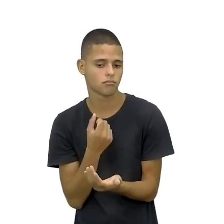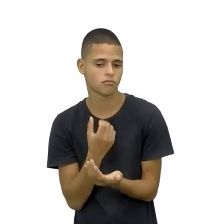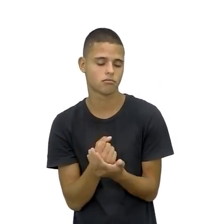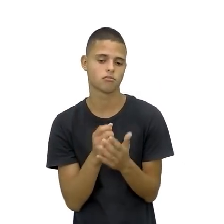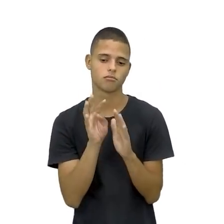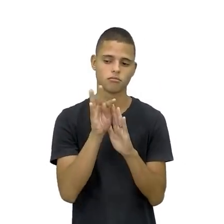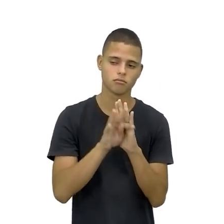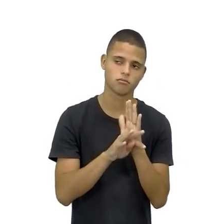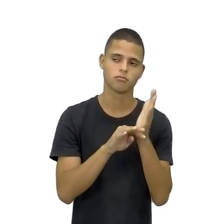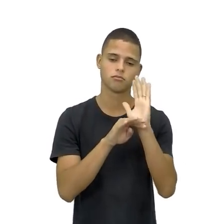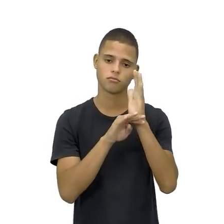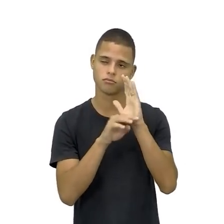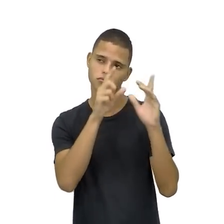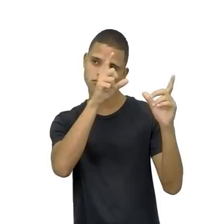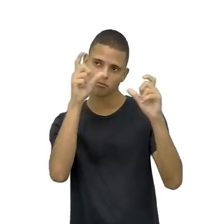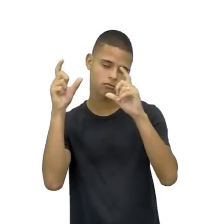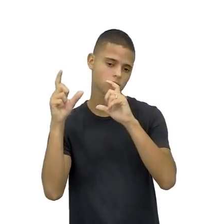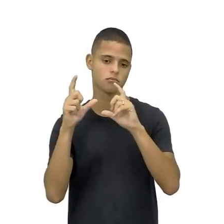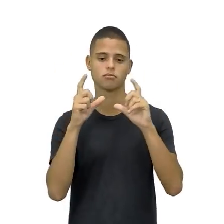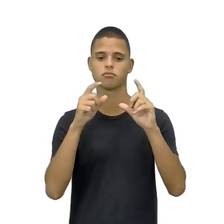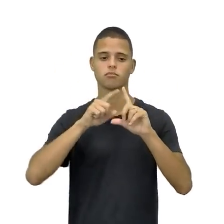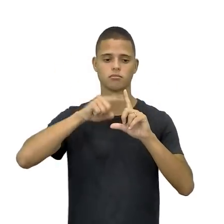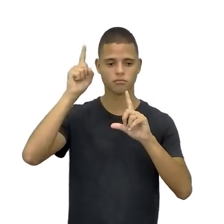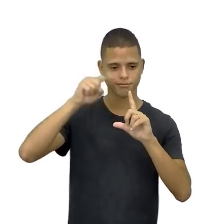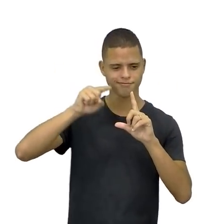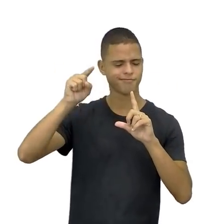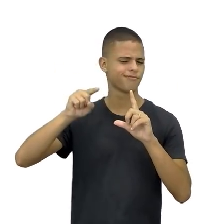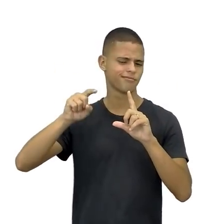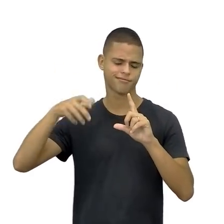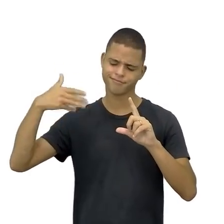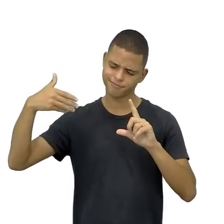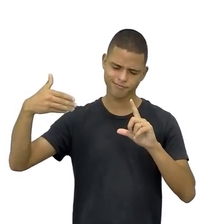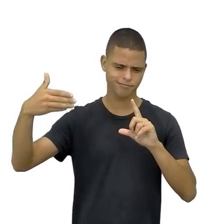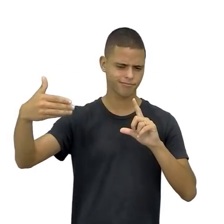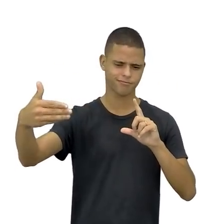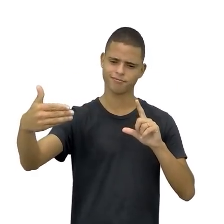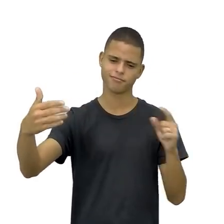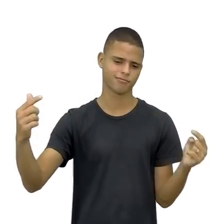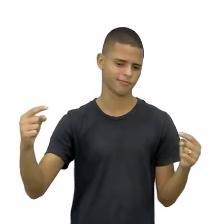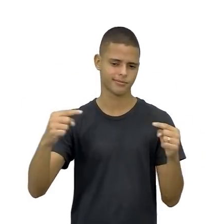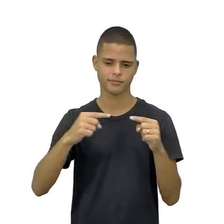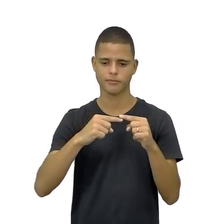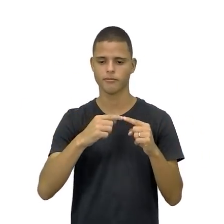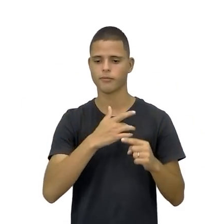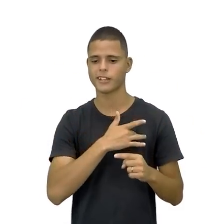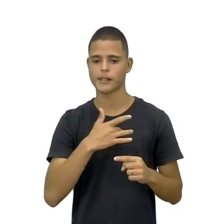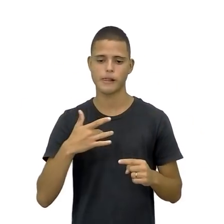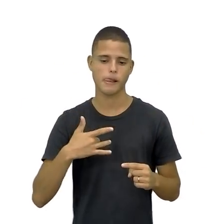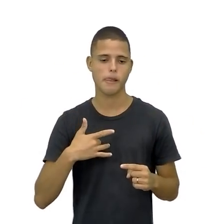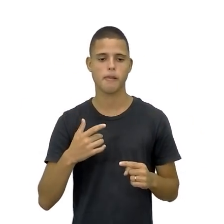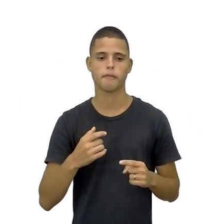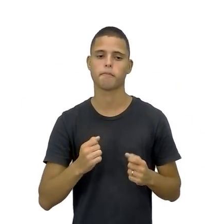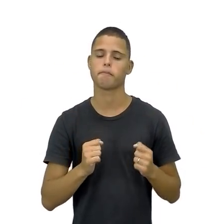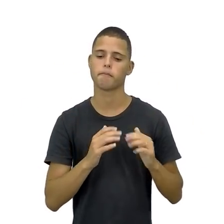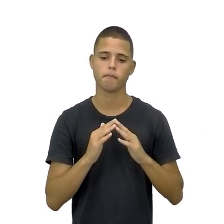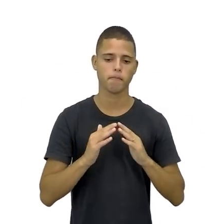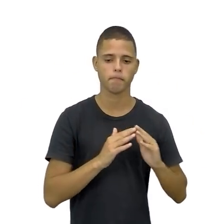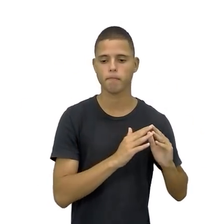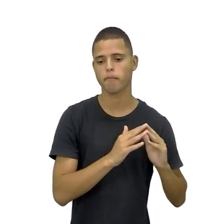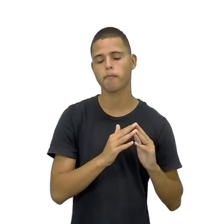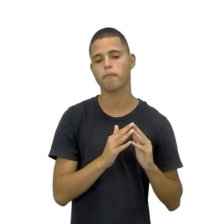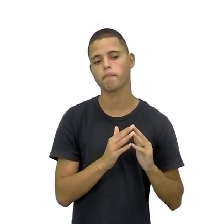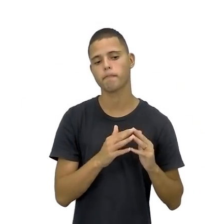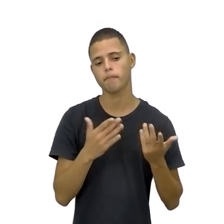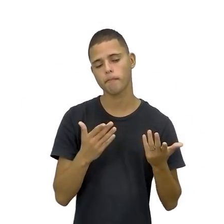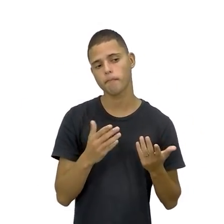imagem, ilustrações, fotografias, infográficos, tudo que já está, né, de acordo com essa questão de saúde e comunidade. Claro que se